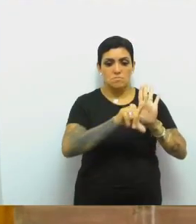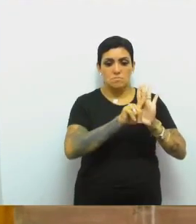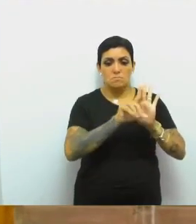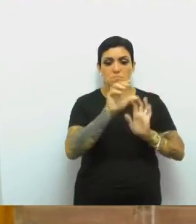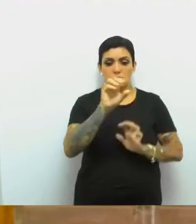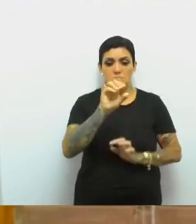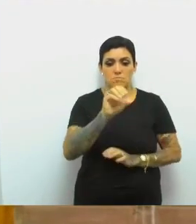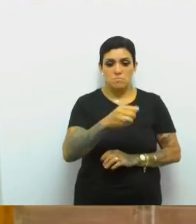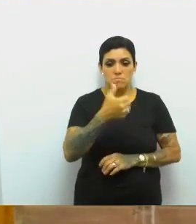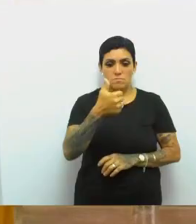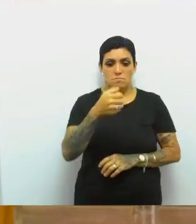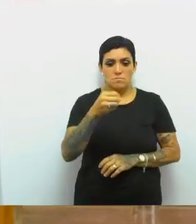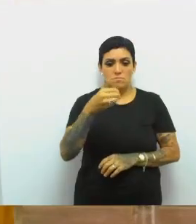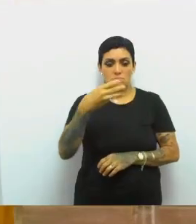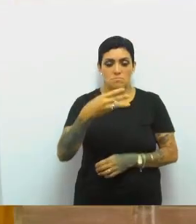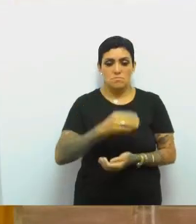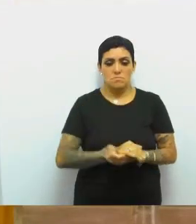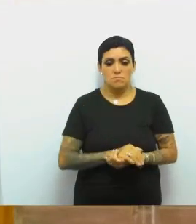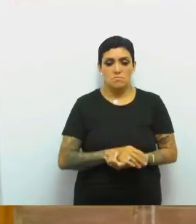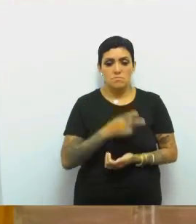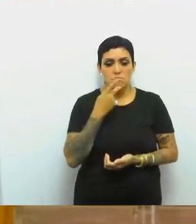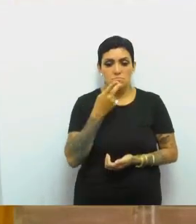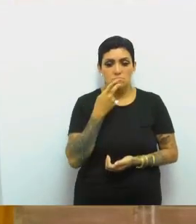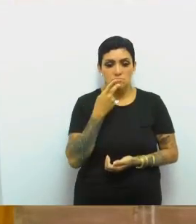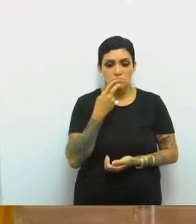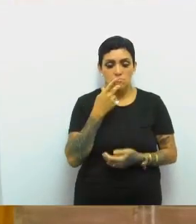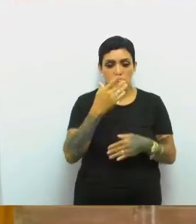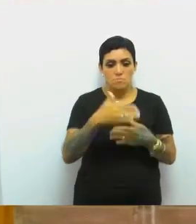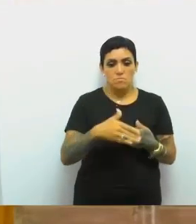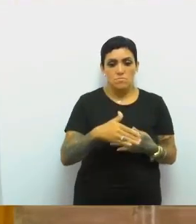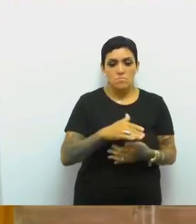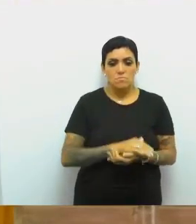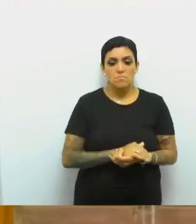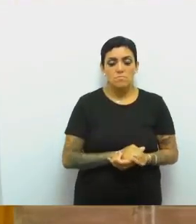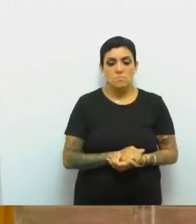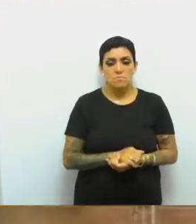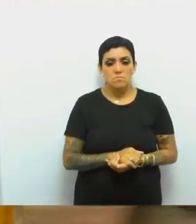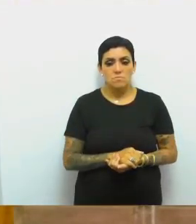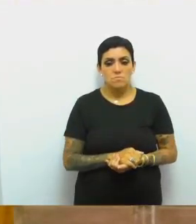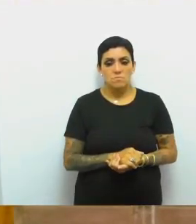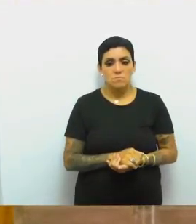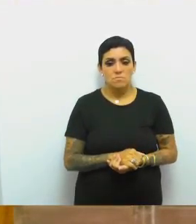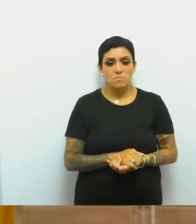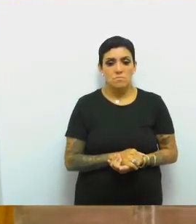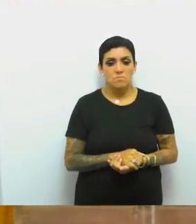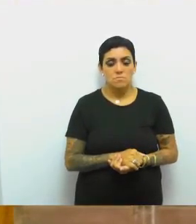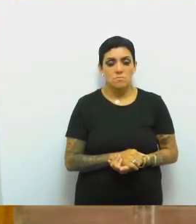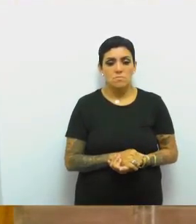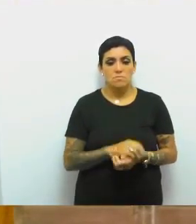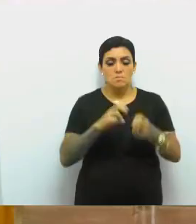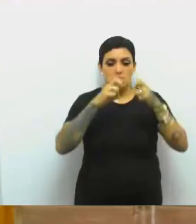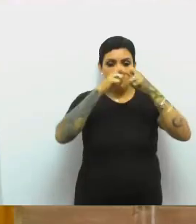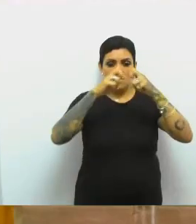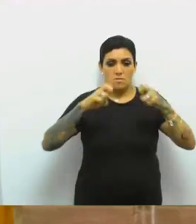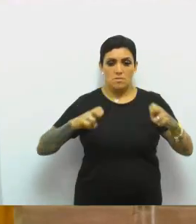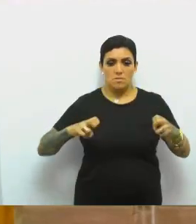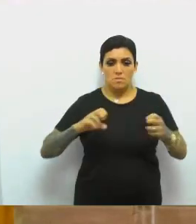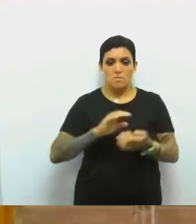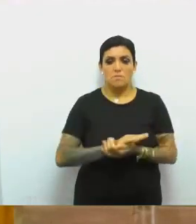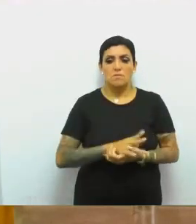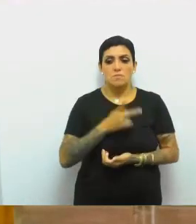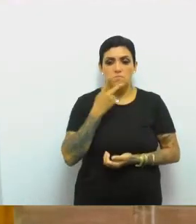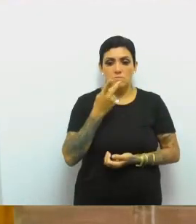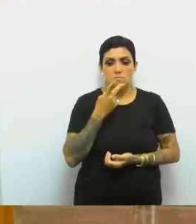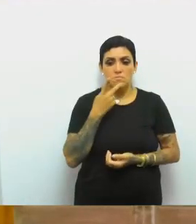da mesa diretora, que altera a tabela de vencimento dos cargos de assessor parlamentar da Câmara Municipal de Angra dos Reis, constante